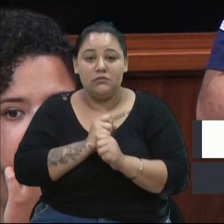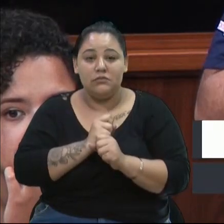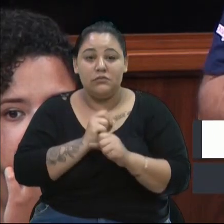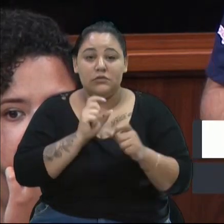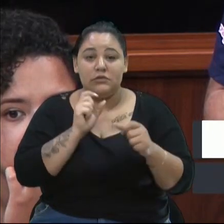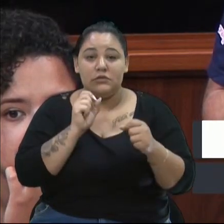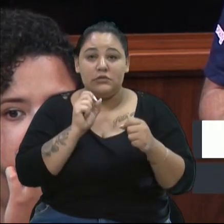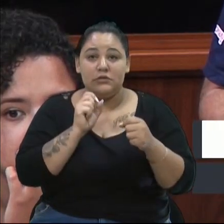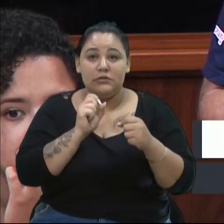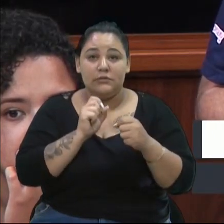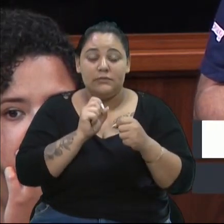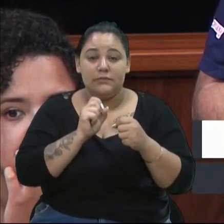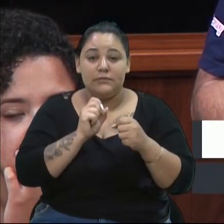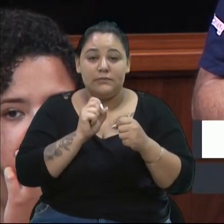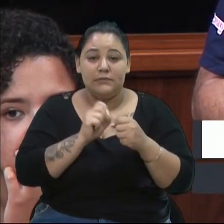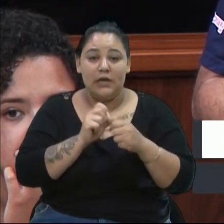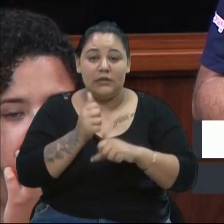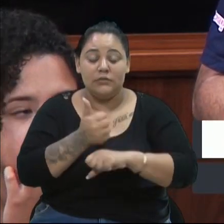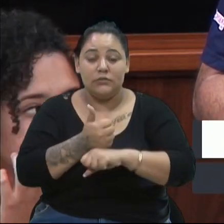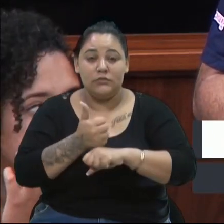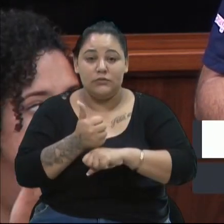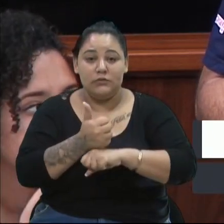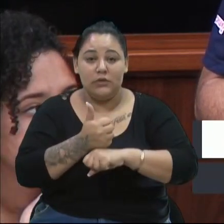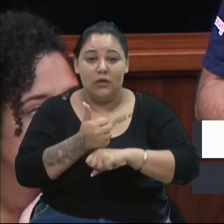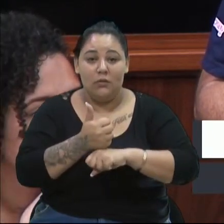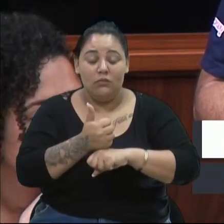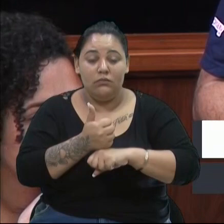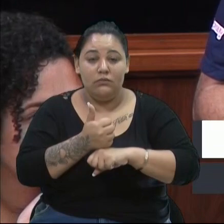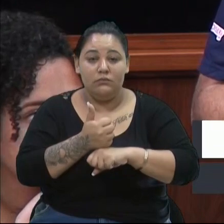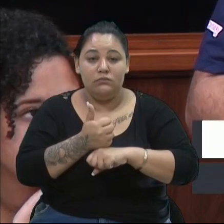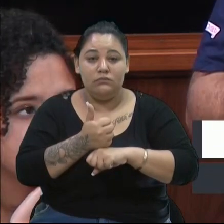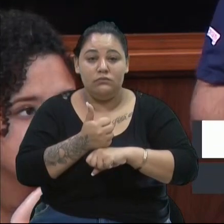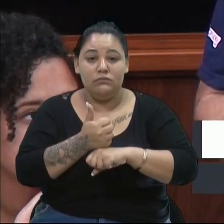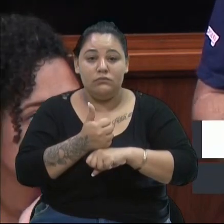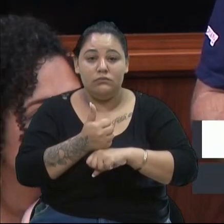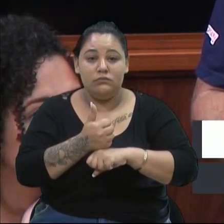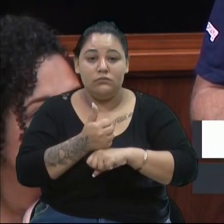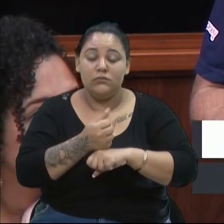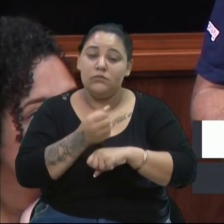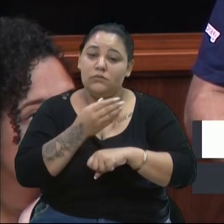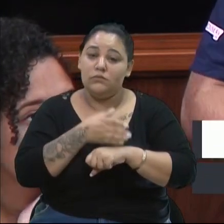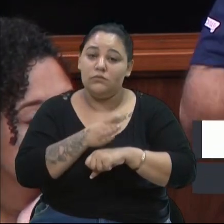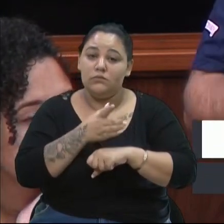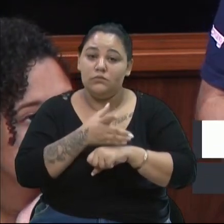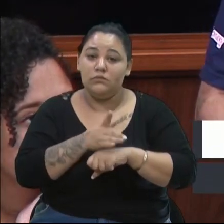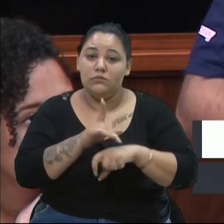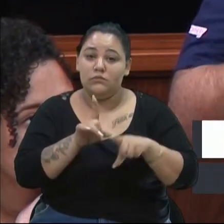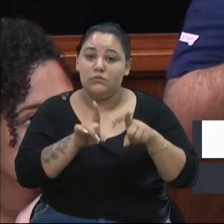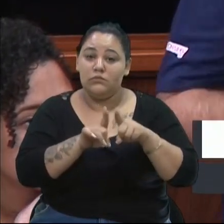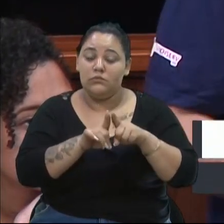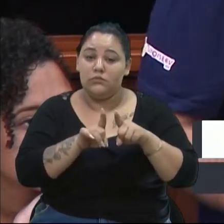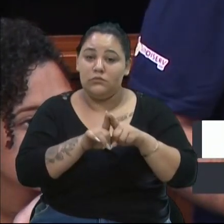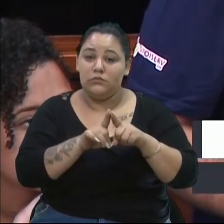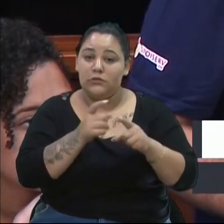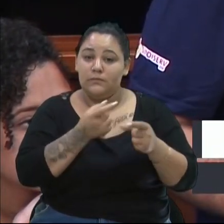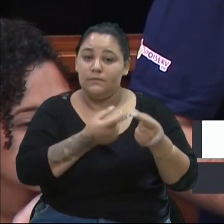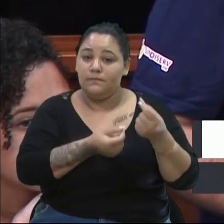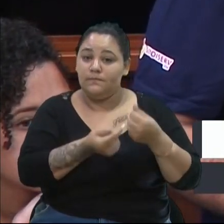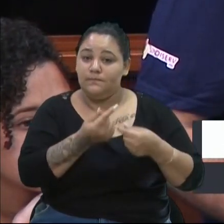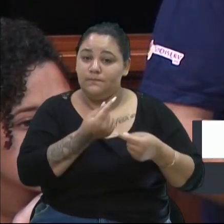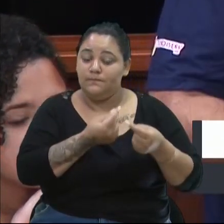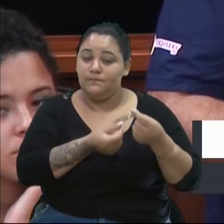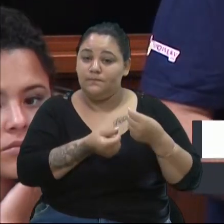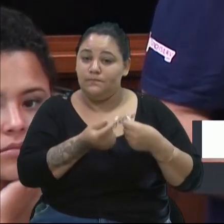pelos atuariais e que envolve recursos